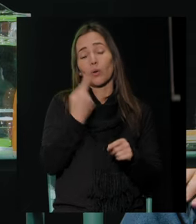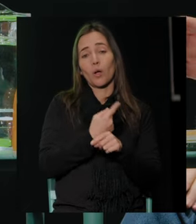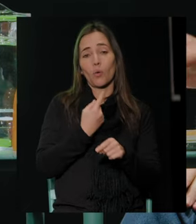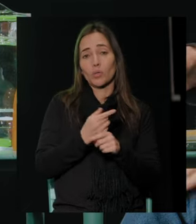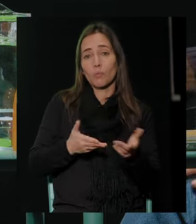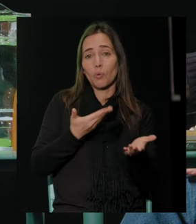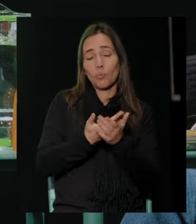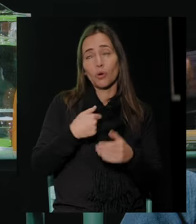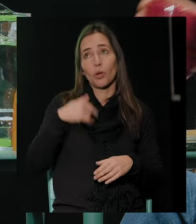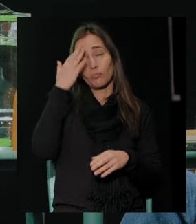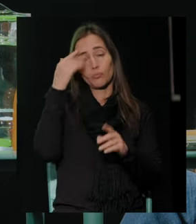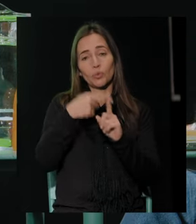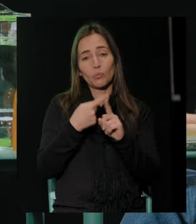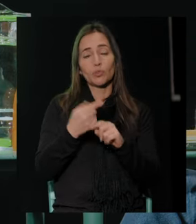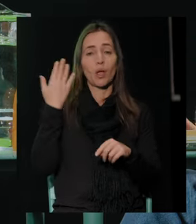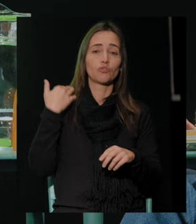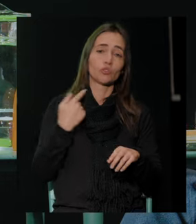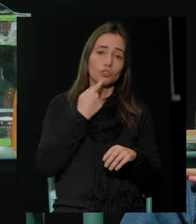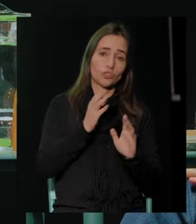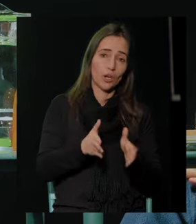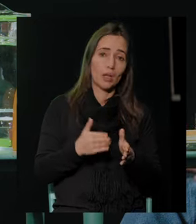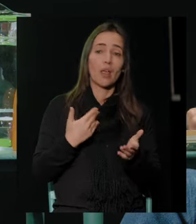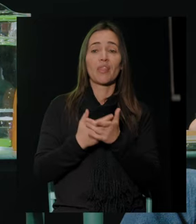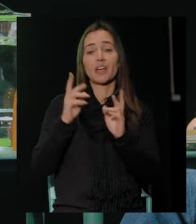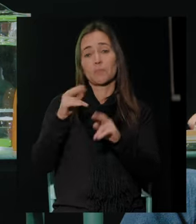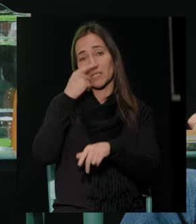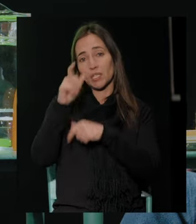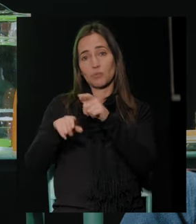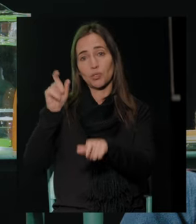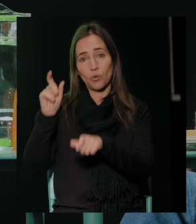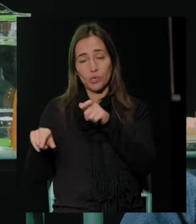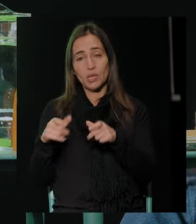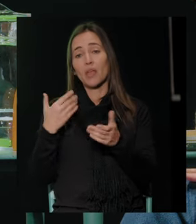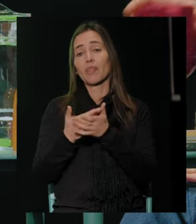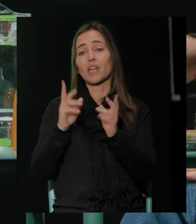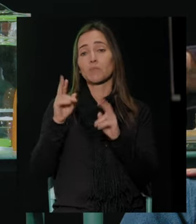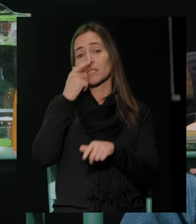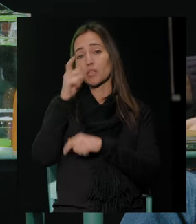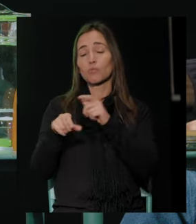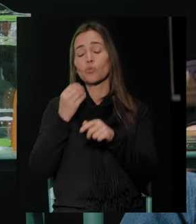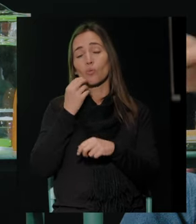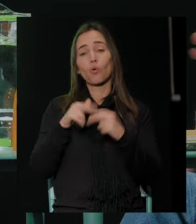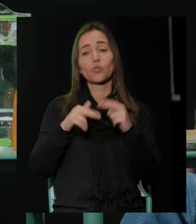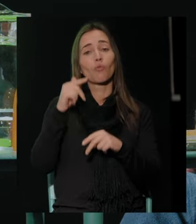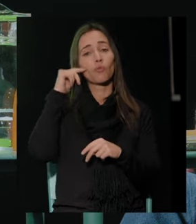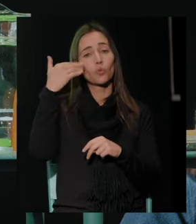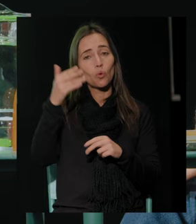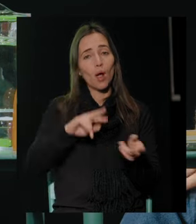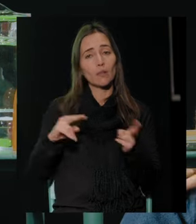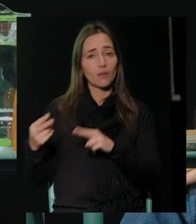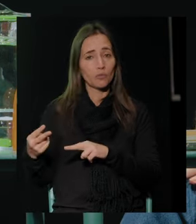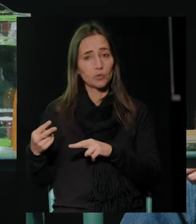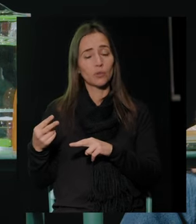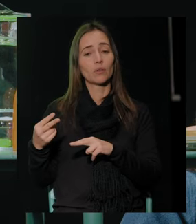eu como otimista que sou, como vos dizia no início, é dar esperança às pessoas. E tu dás esperança às pessoas construindo futuros